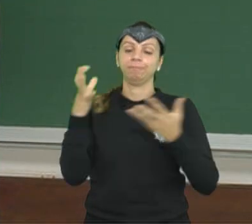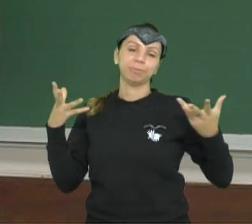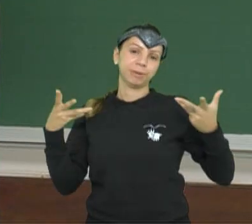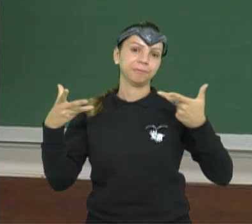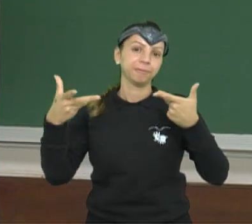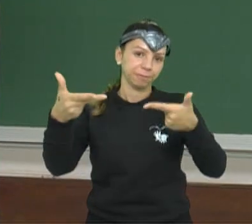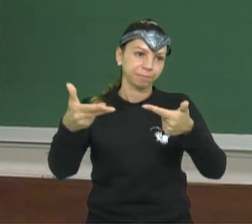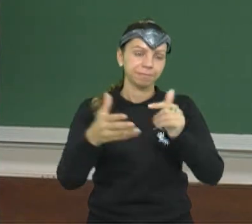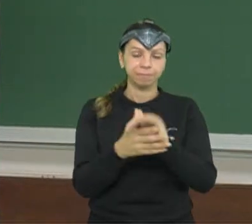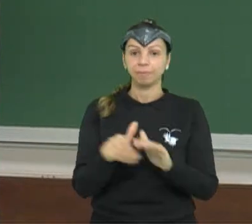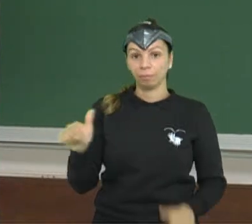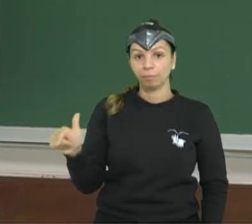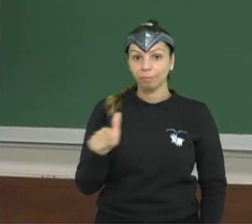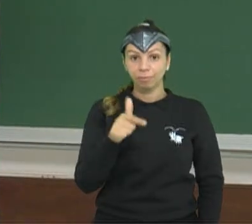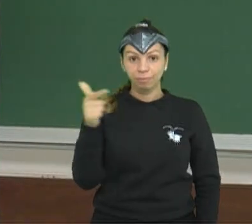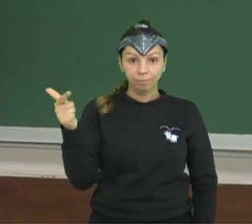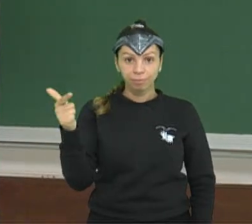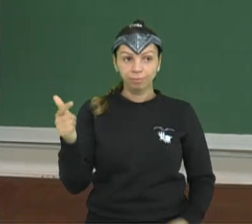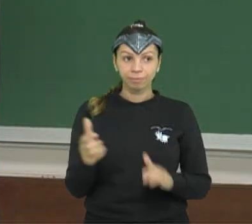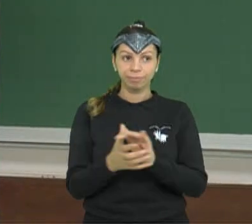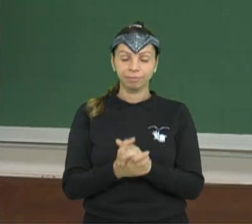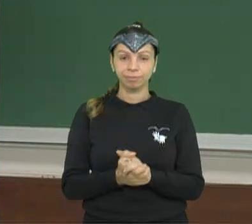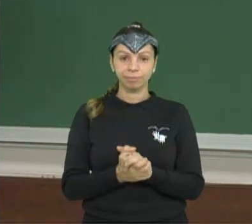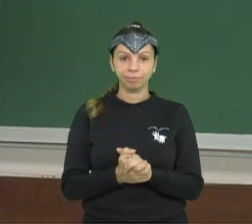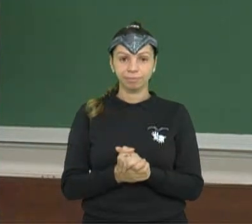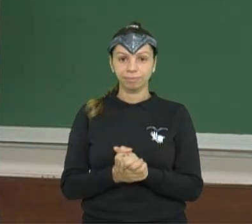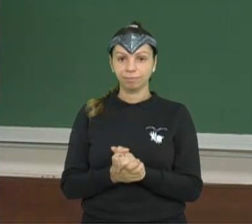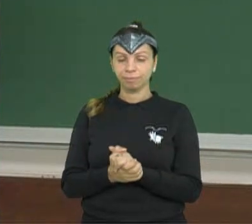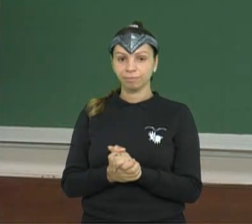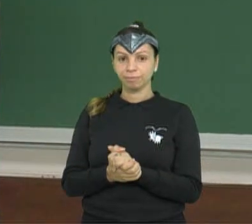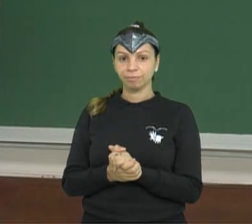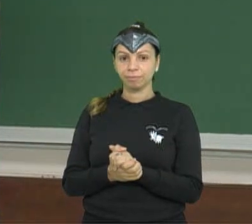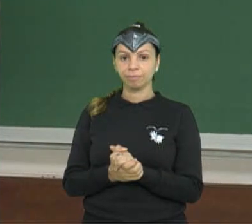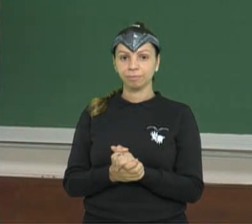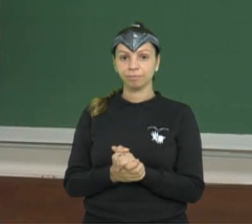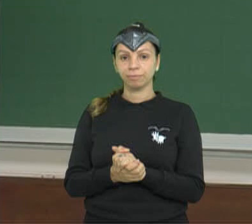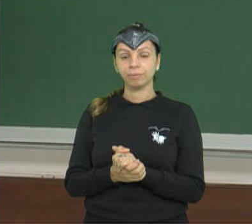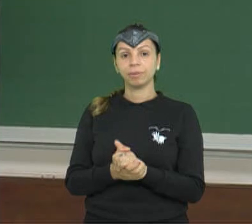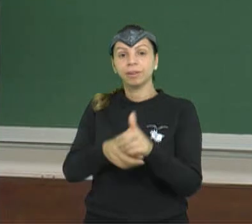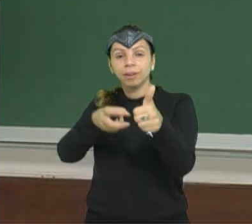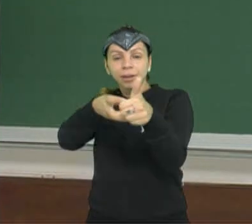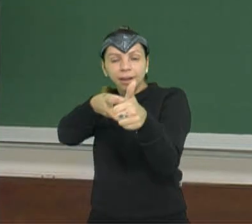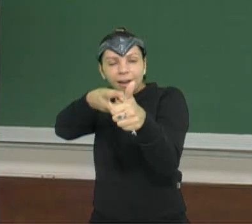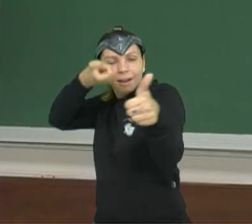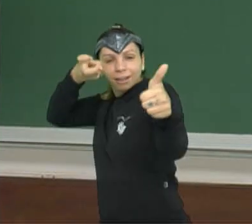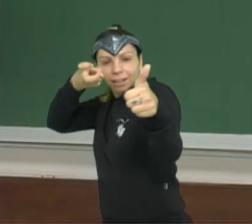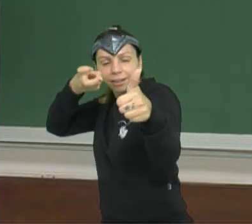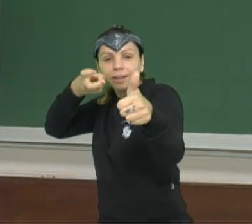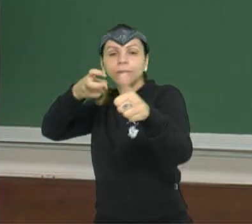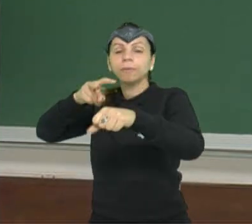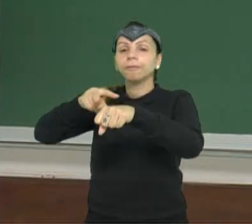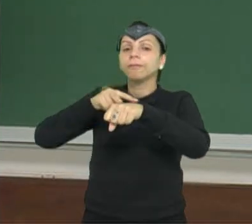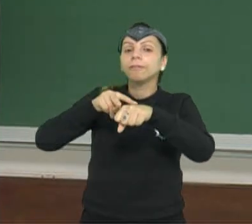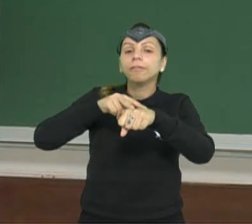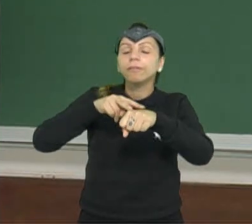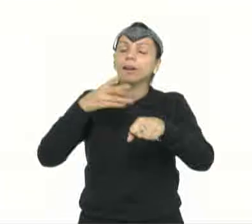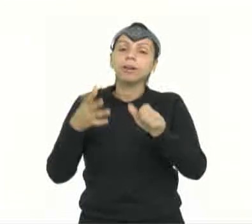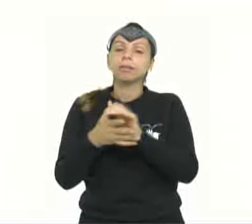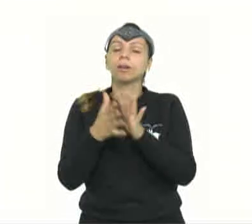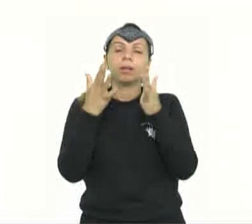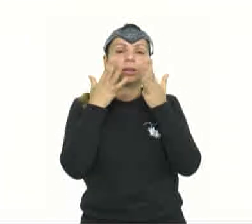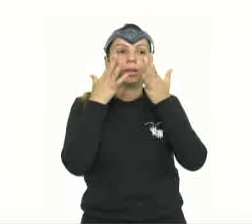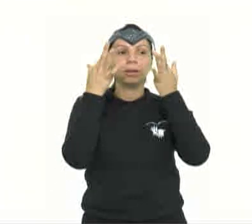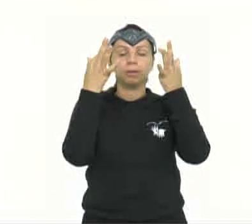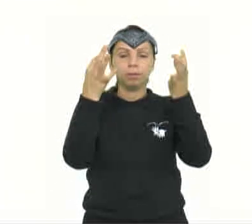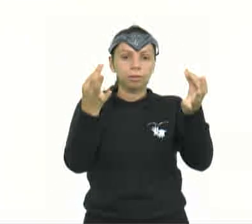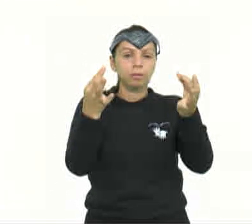ver os outros personagens? O Green Arrow, o nosso arqueiro verde. Preste bastante